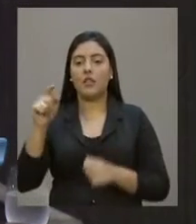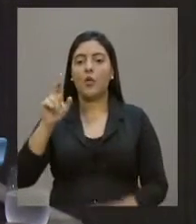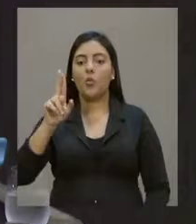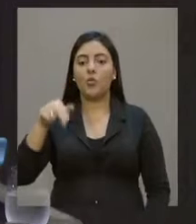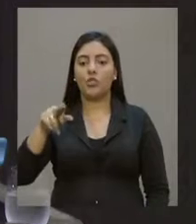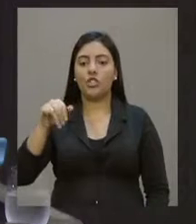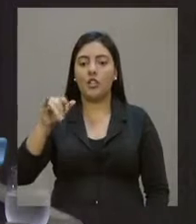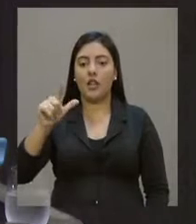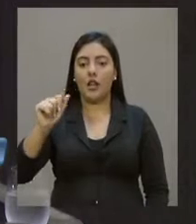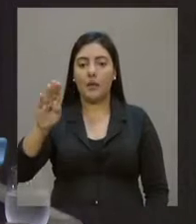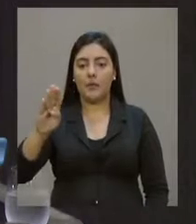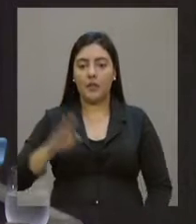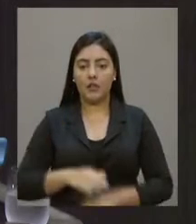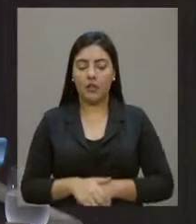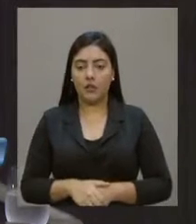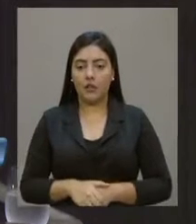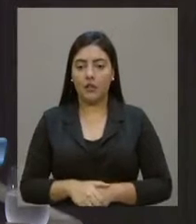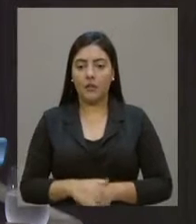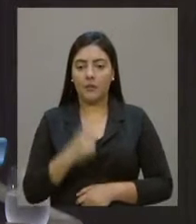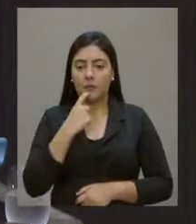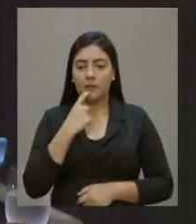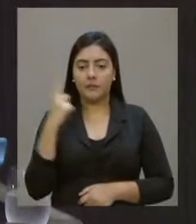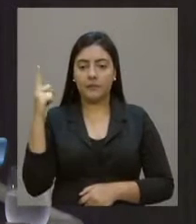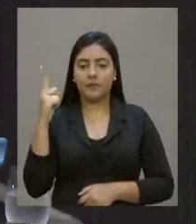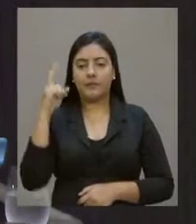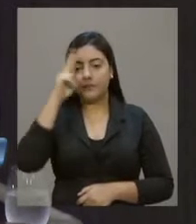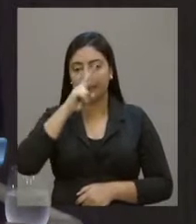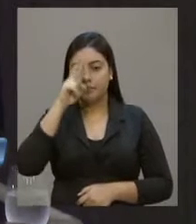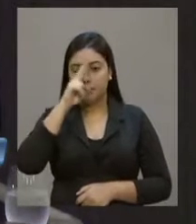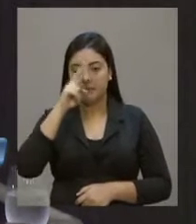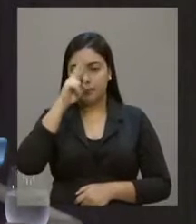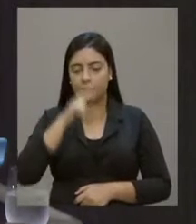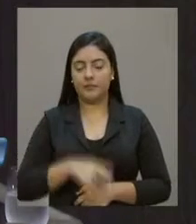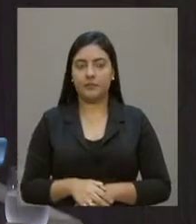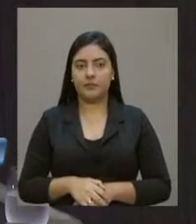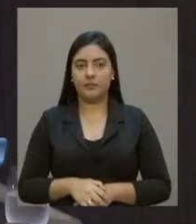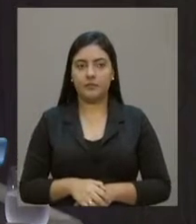Unilab. Estava há pouco agora, inclusive, lembrando.